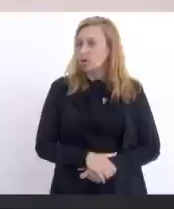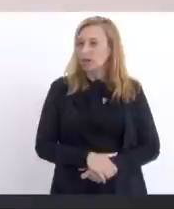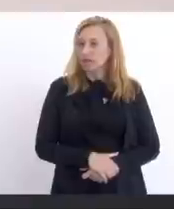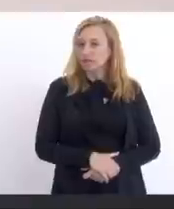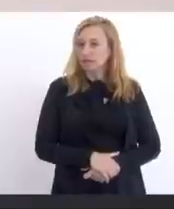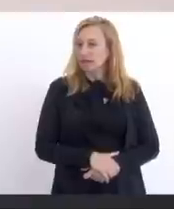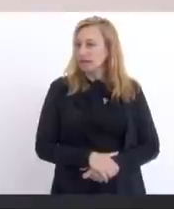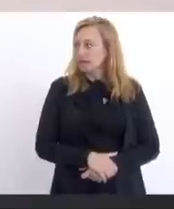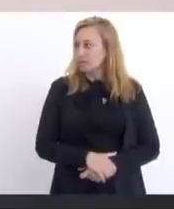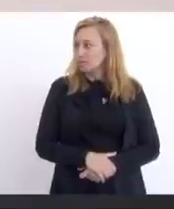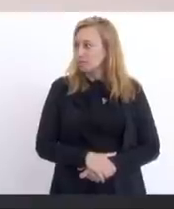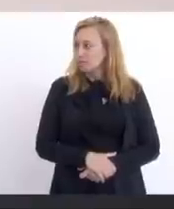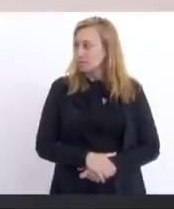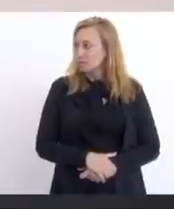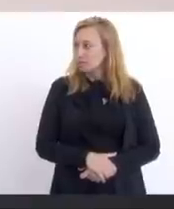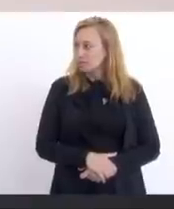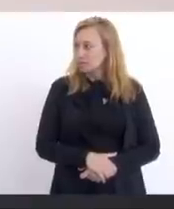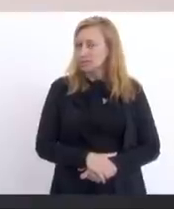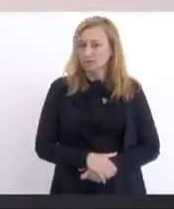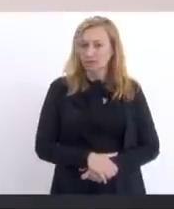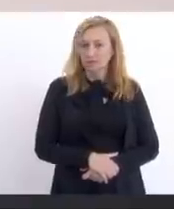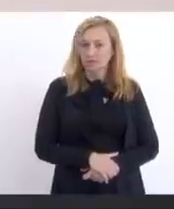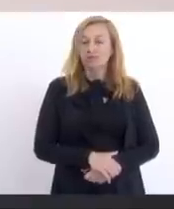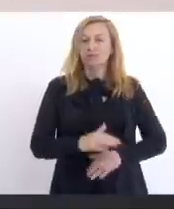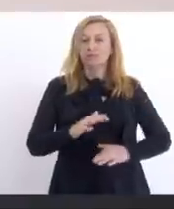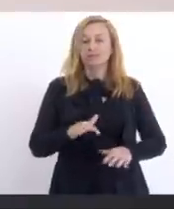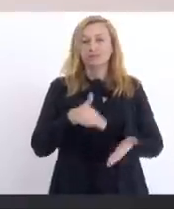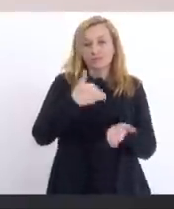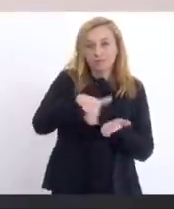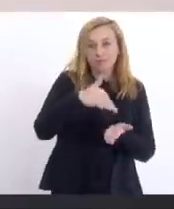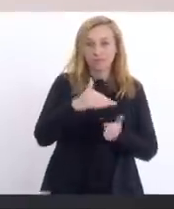Está aqui o representante da Secretaria de Desenvolvimento.